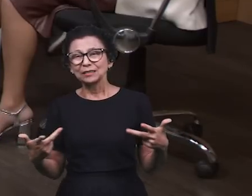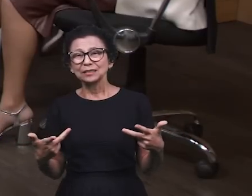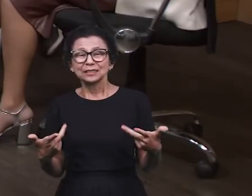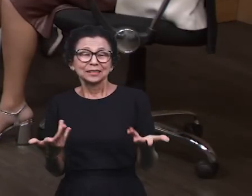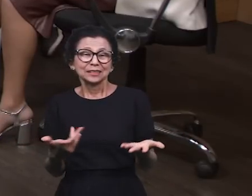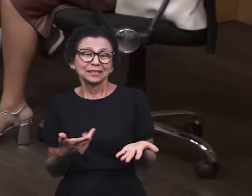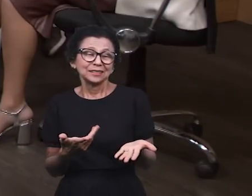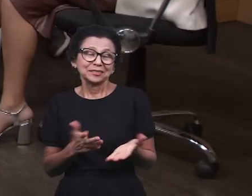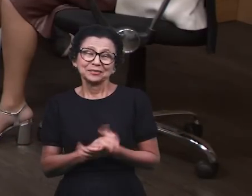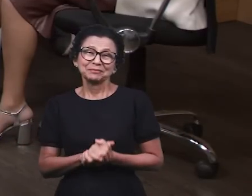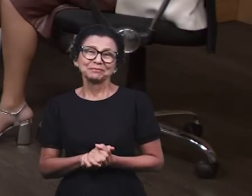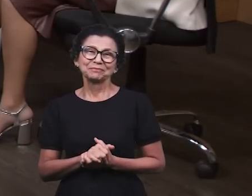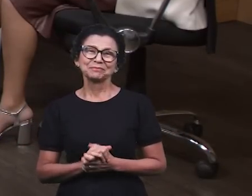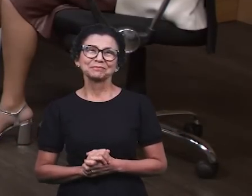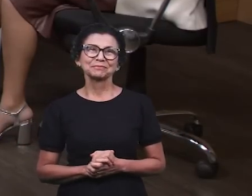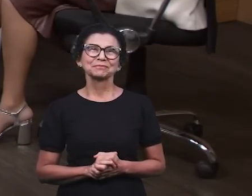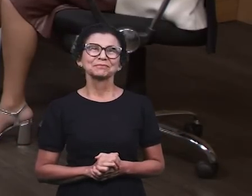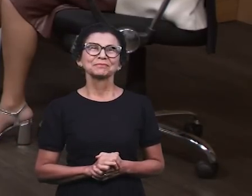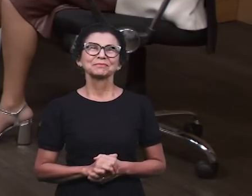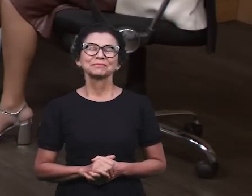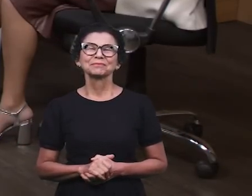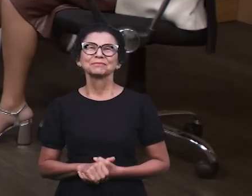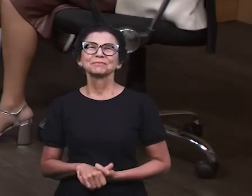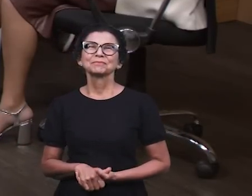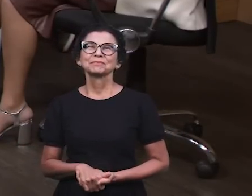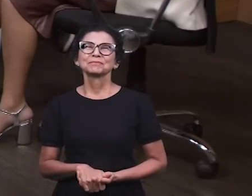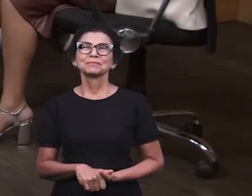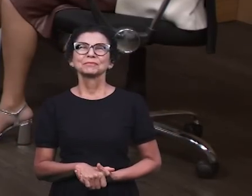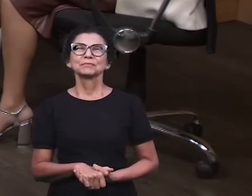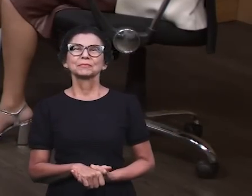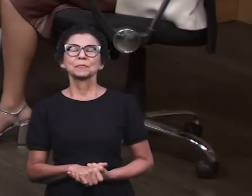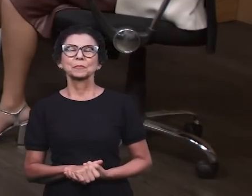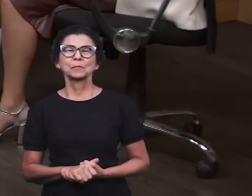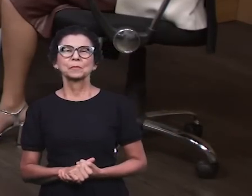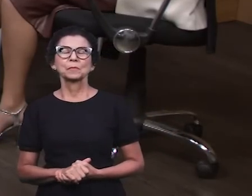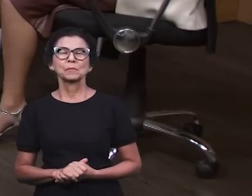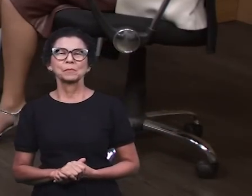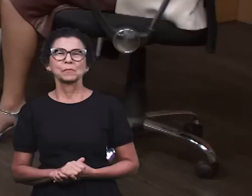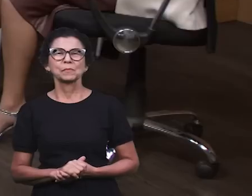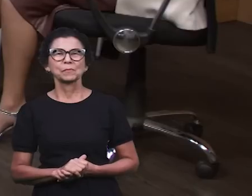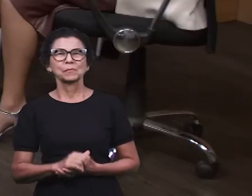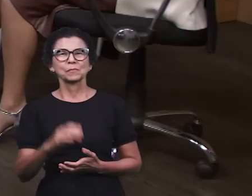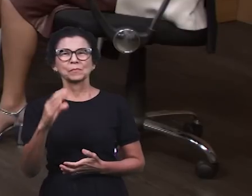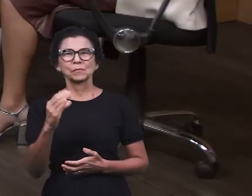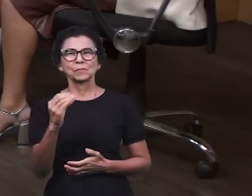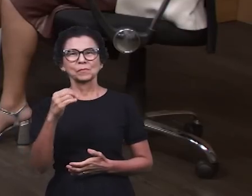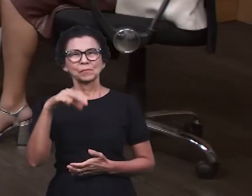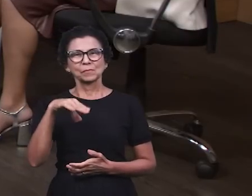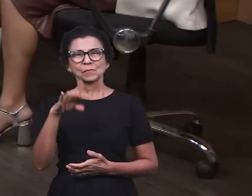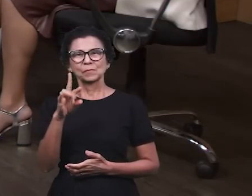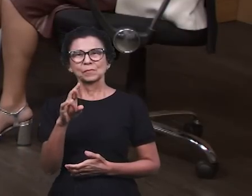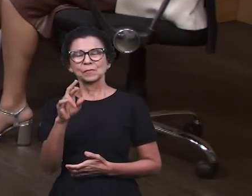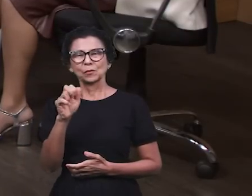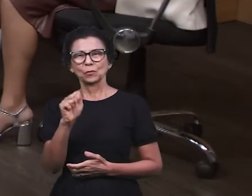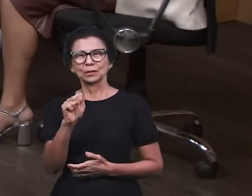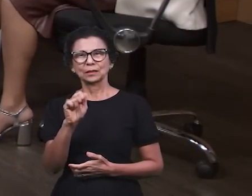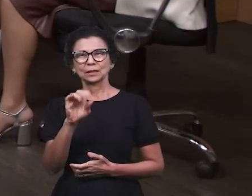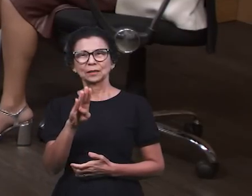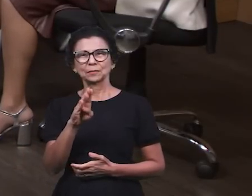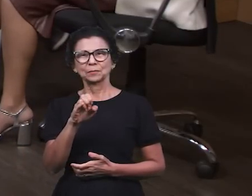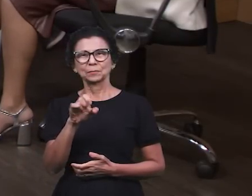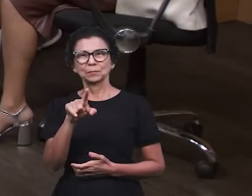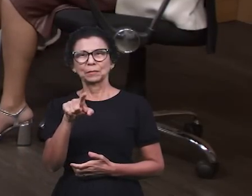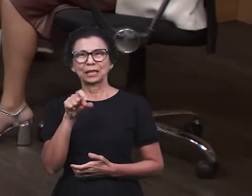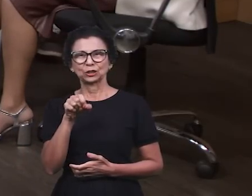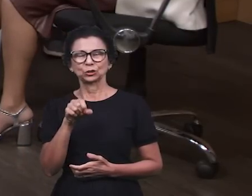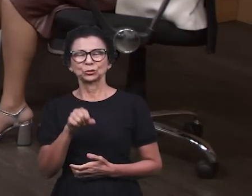Toco alguns apenas. Fala o principal. Hoje é o contrabaixo. Contrabaixo. Bom. Amém. Pode fazer a sua